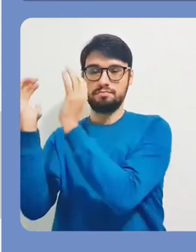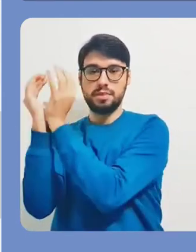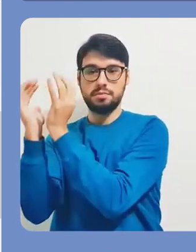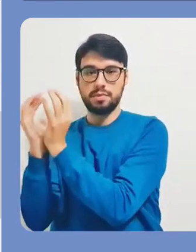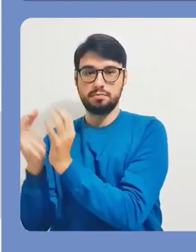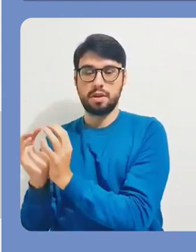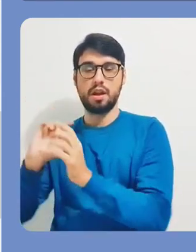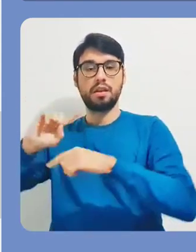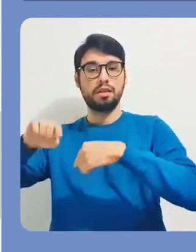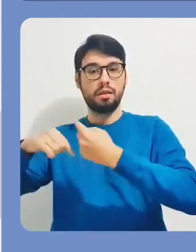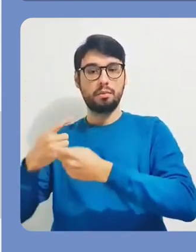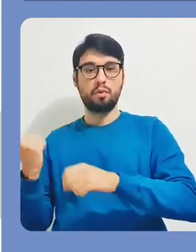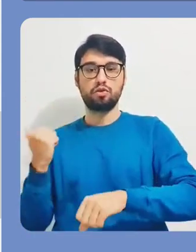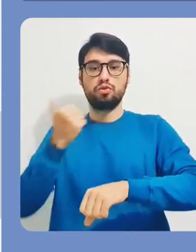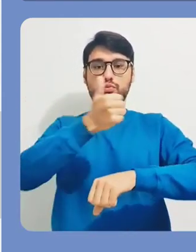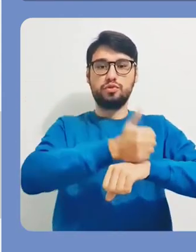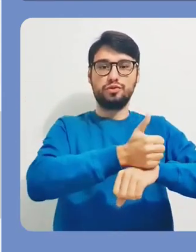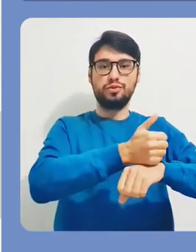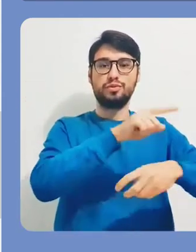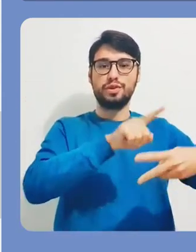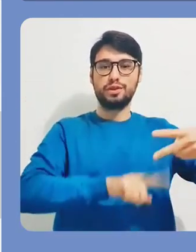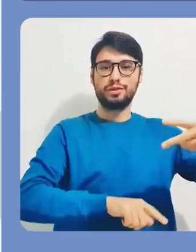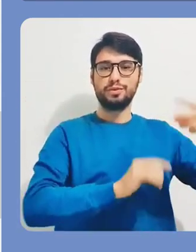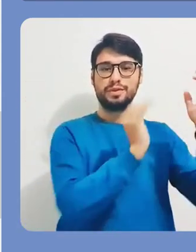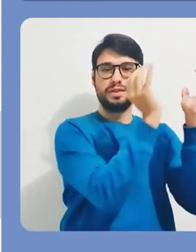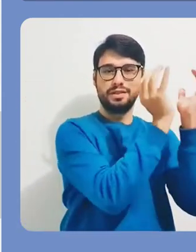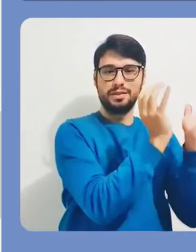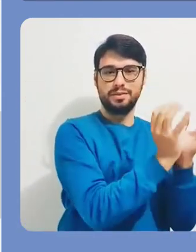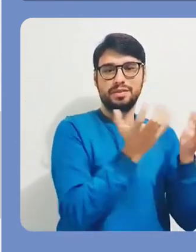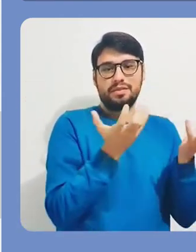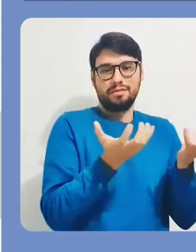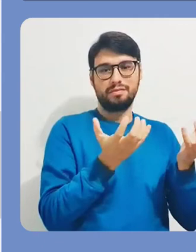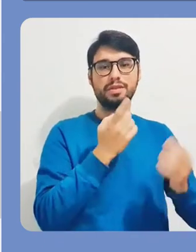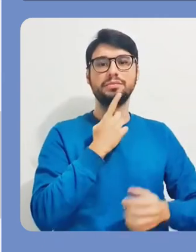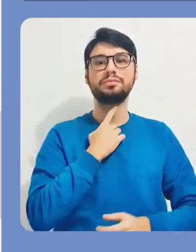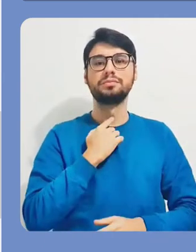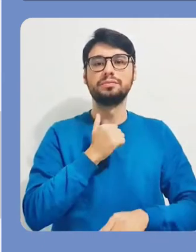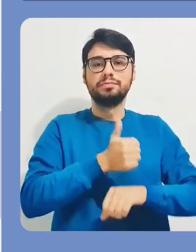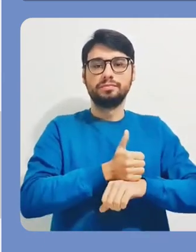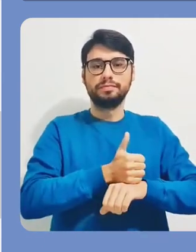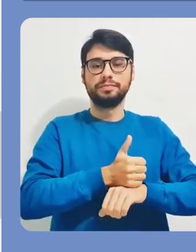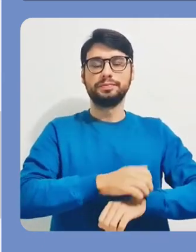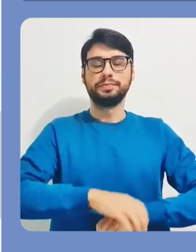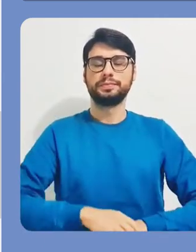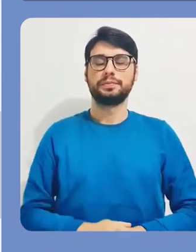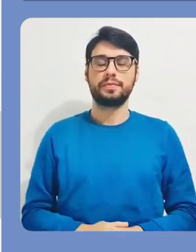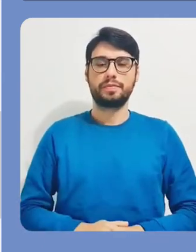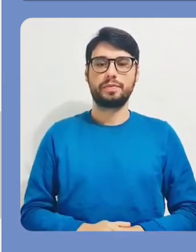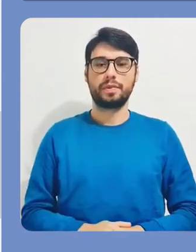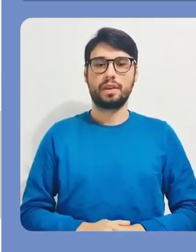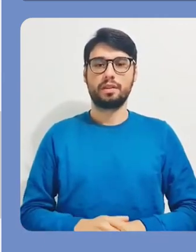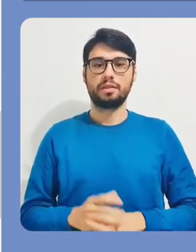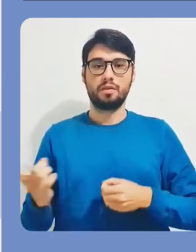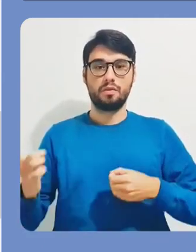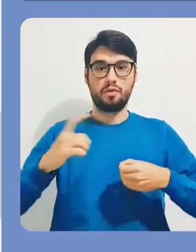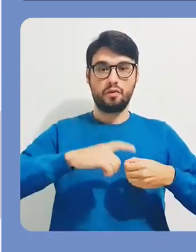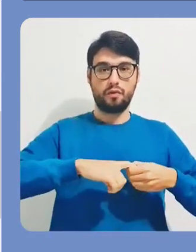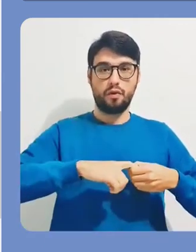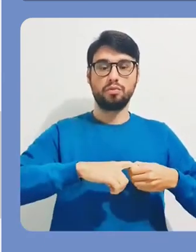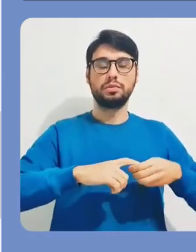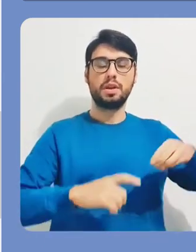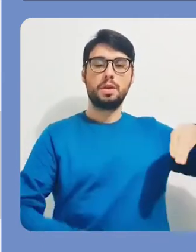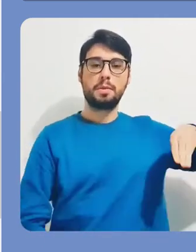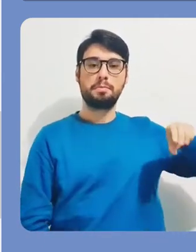UFSC, a gente vai fazer primeiro a remoção dessas categorias, e criar uma categoria que eu